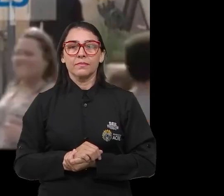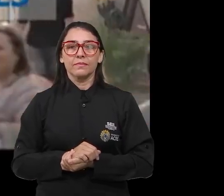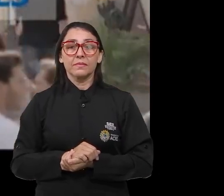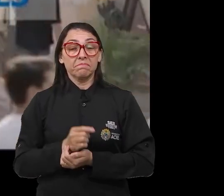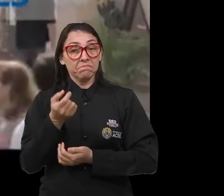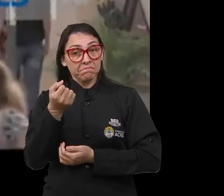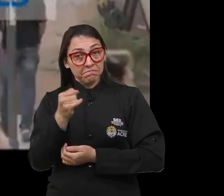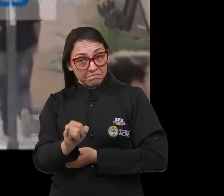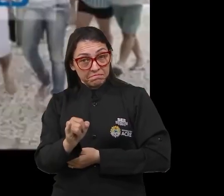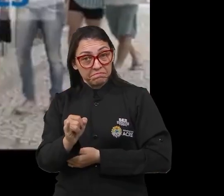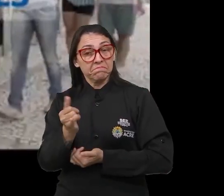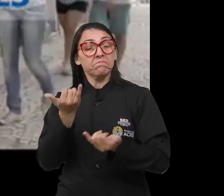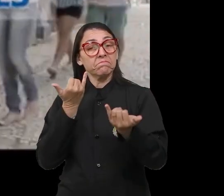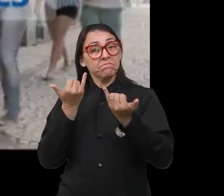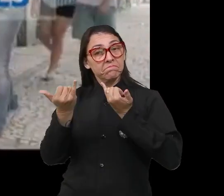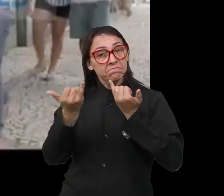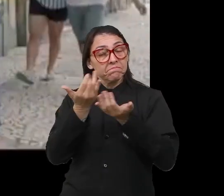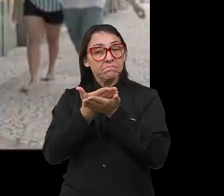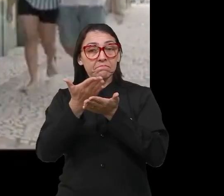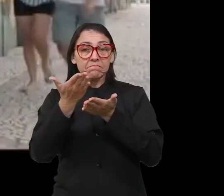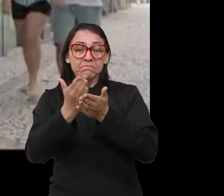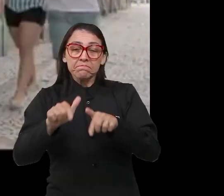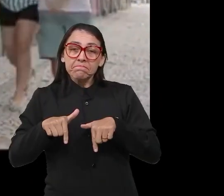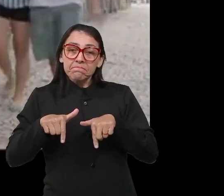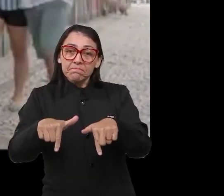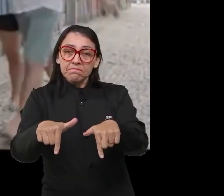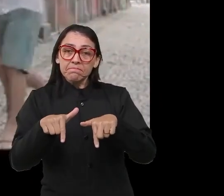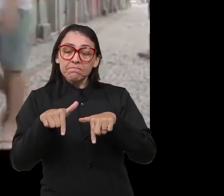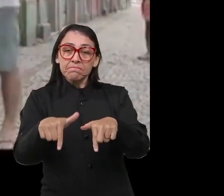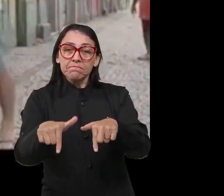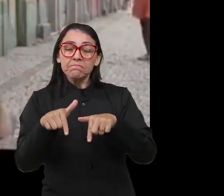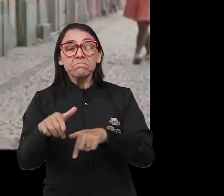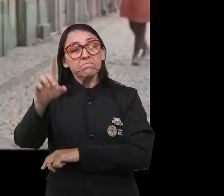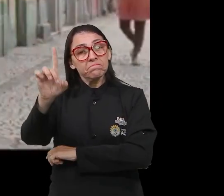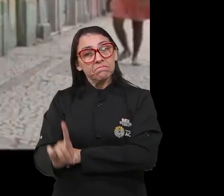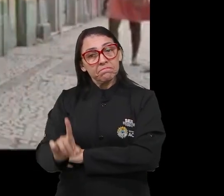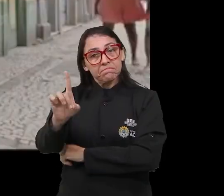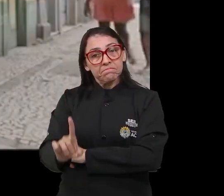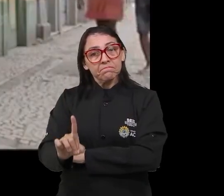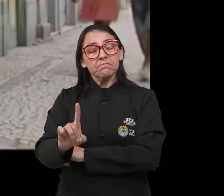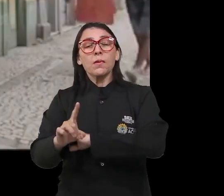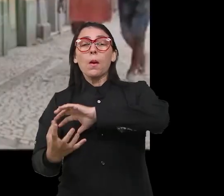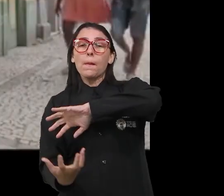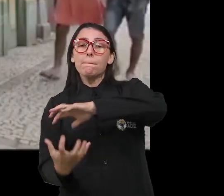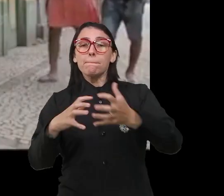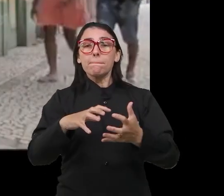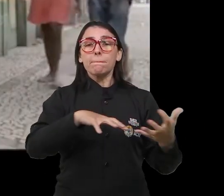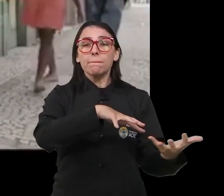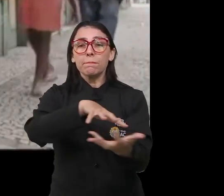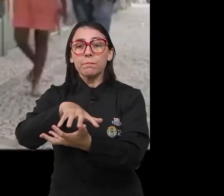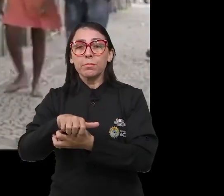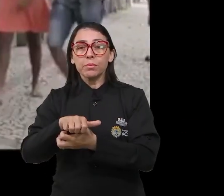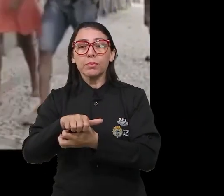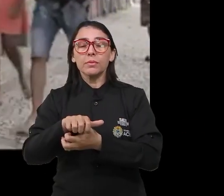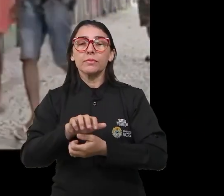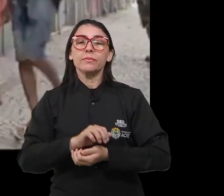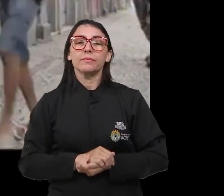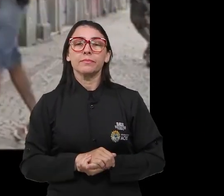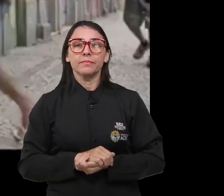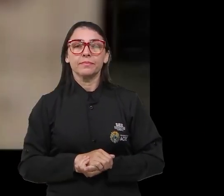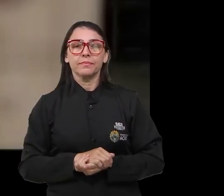Se você se informar e começar a lutar a favor dos seus direitos, a gente muda o mundo, né?